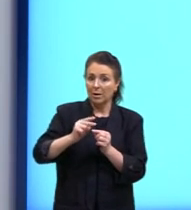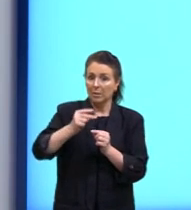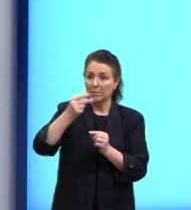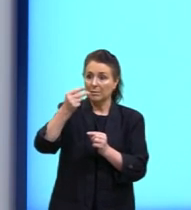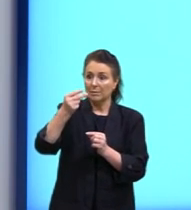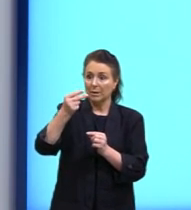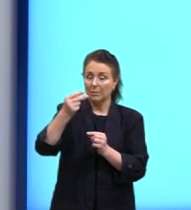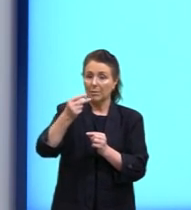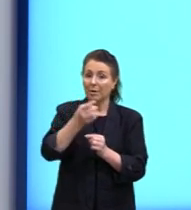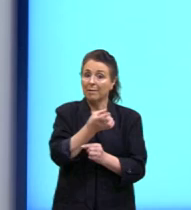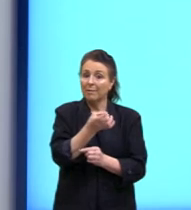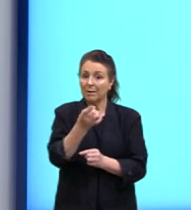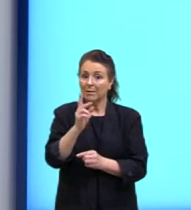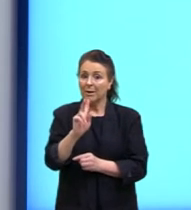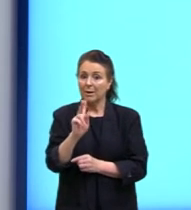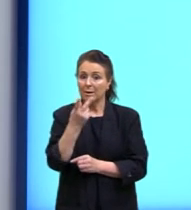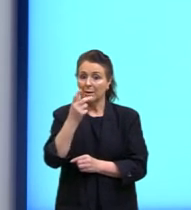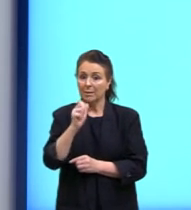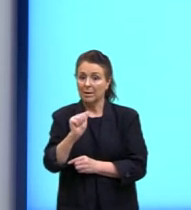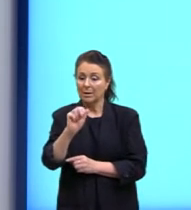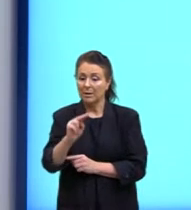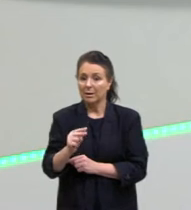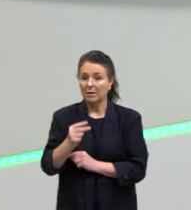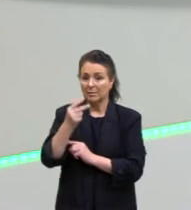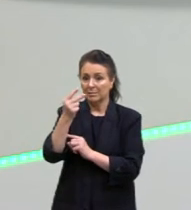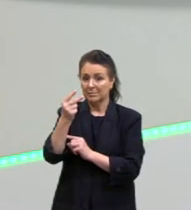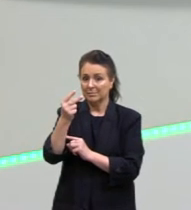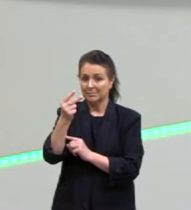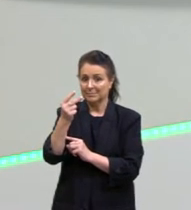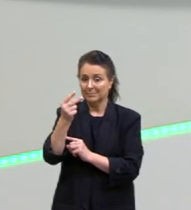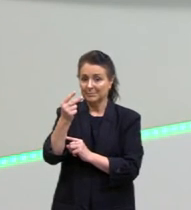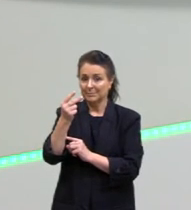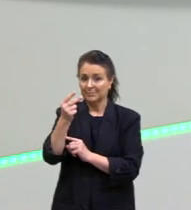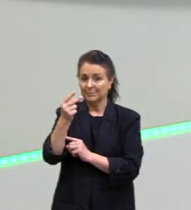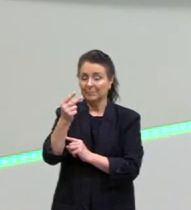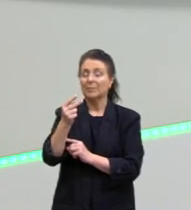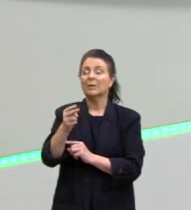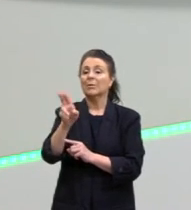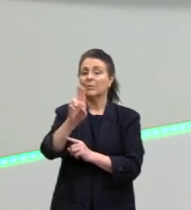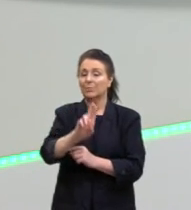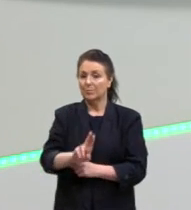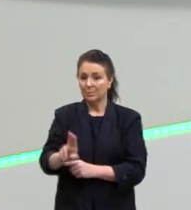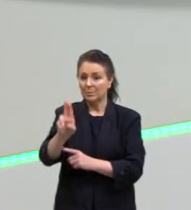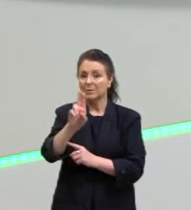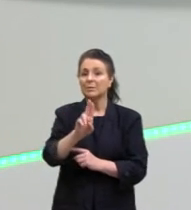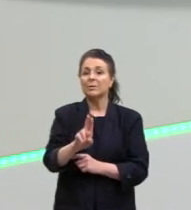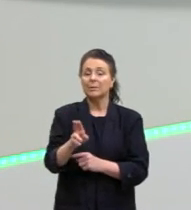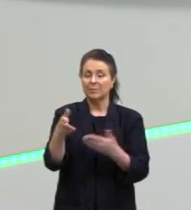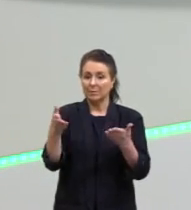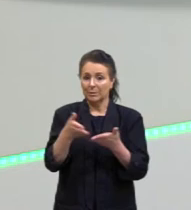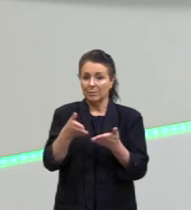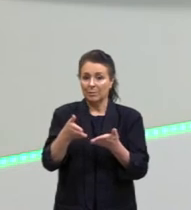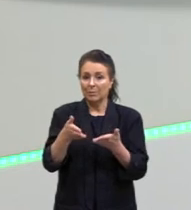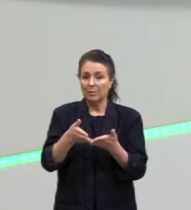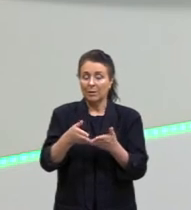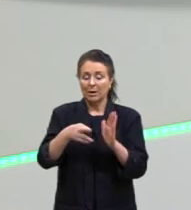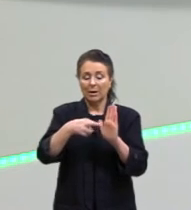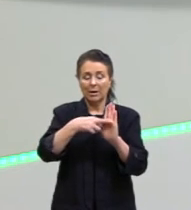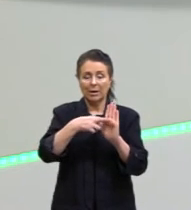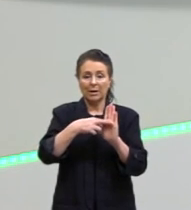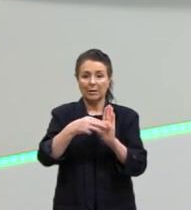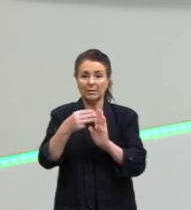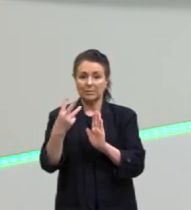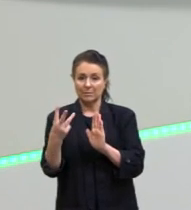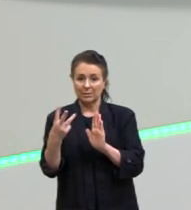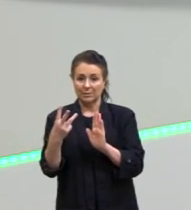hectare ao quadrado então mais uma utilização aí na questão né que seria a regra de três